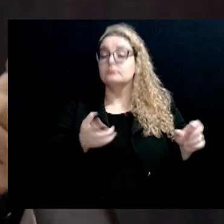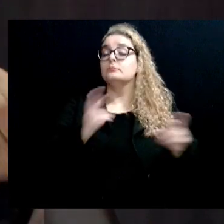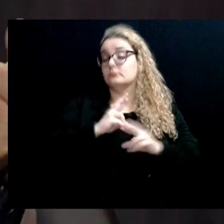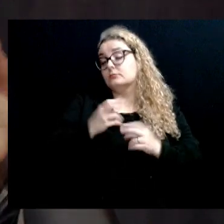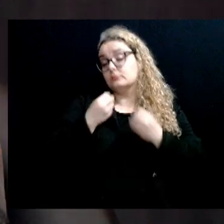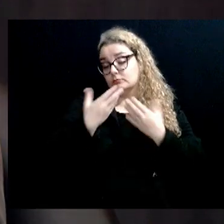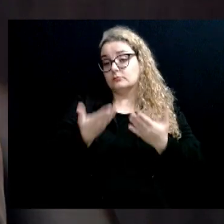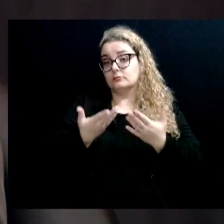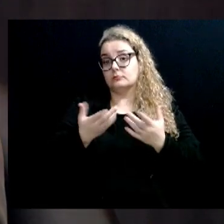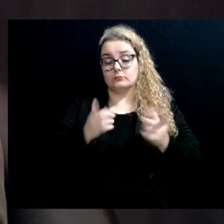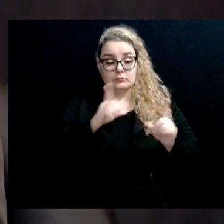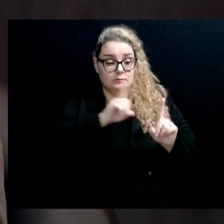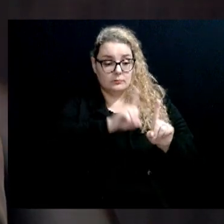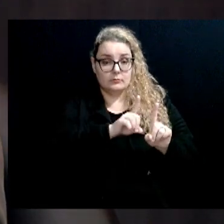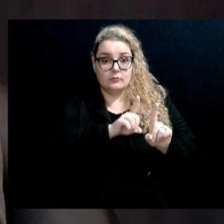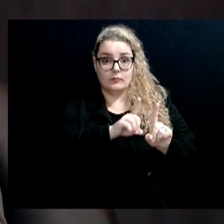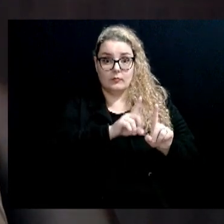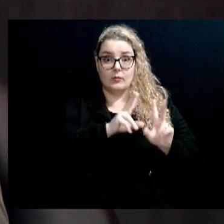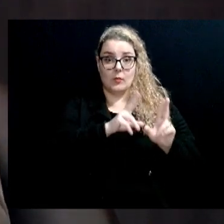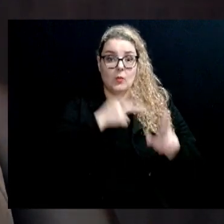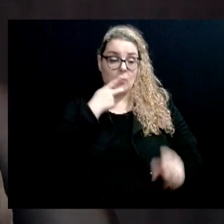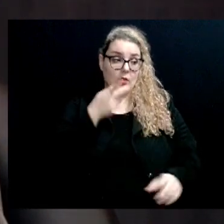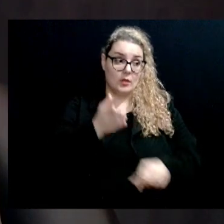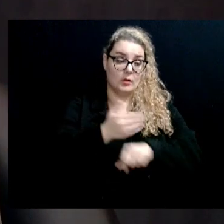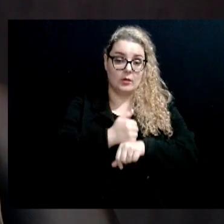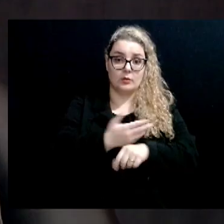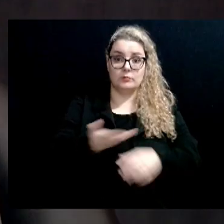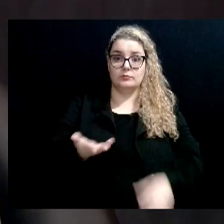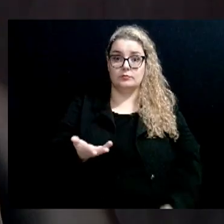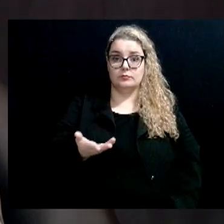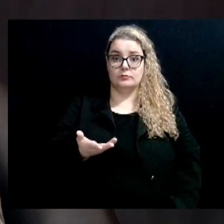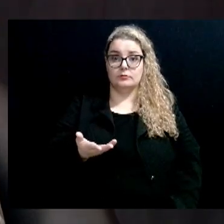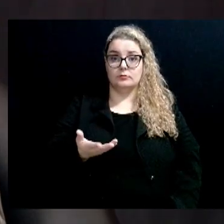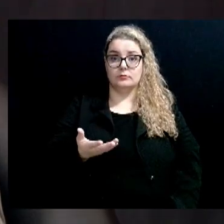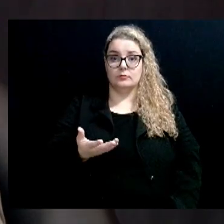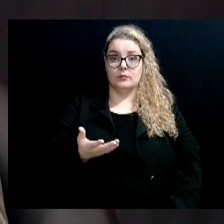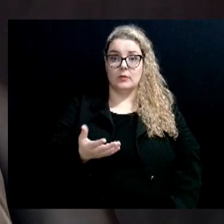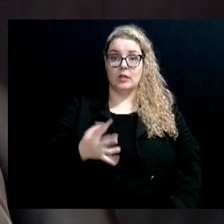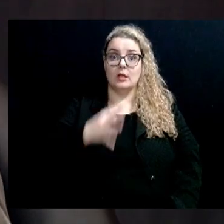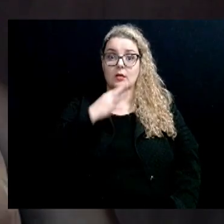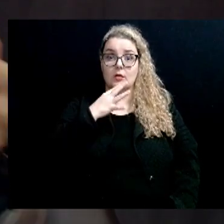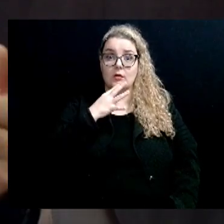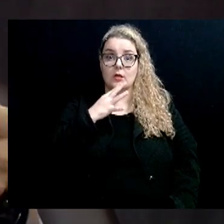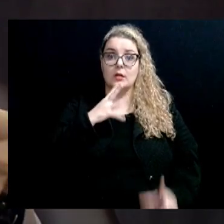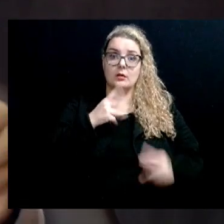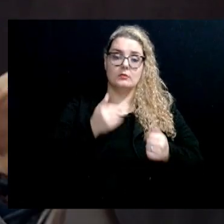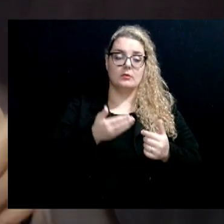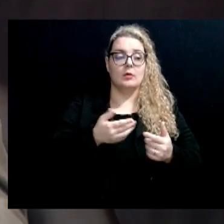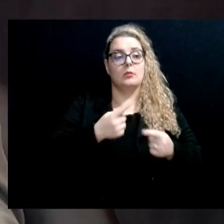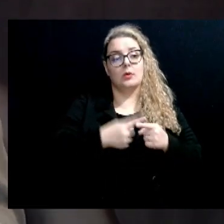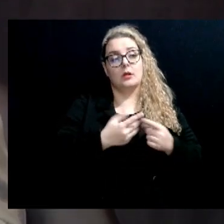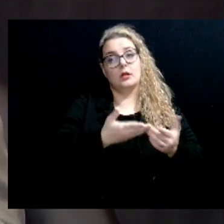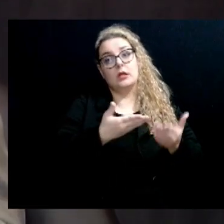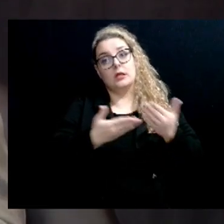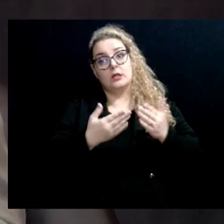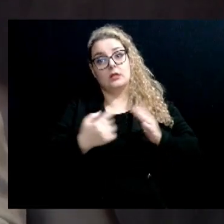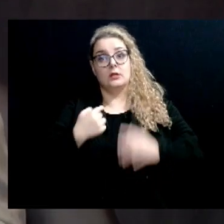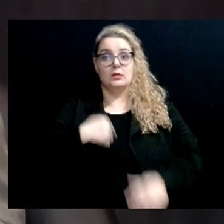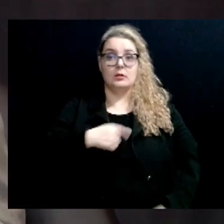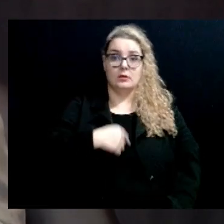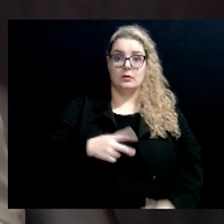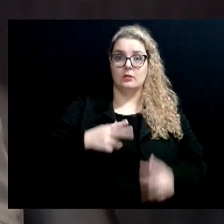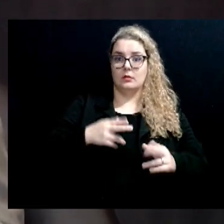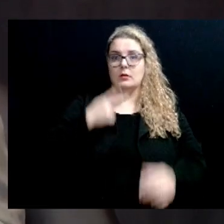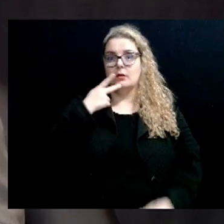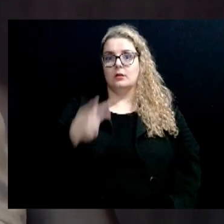pessoa, que nem eu comentei um pouco antes, na qual você conhece uma máscara que ele veste, porque tudo ele quer te agradar, ele se anula. É que nem aquela pessoa que fala assim, aonde a gente vai sair pra